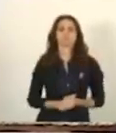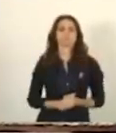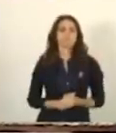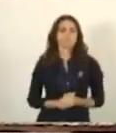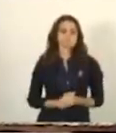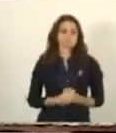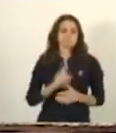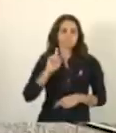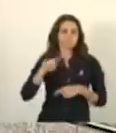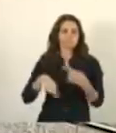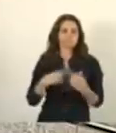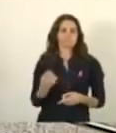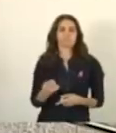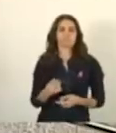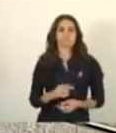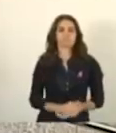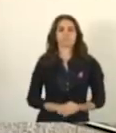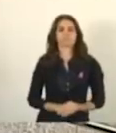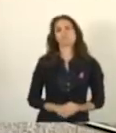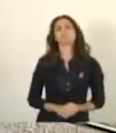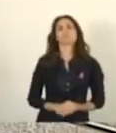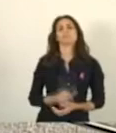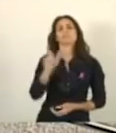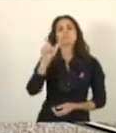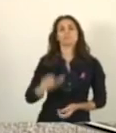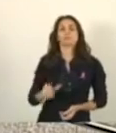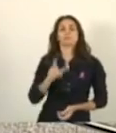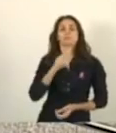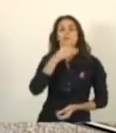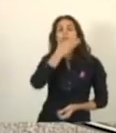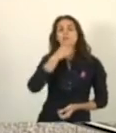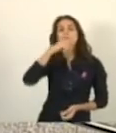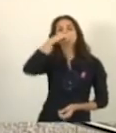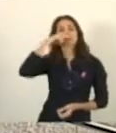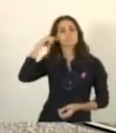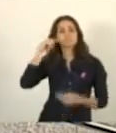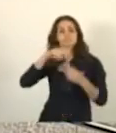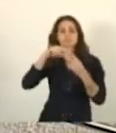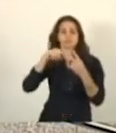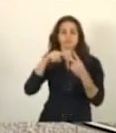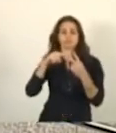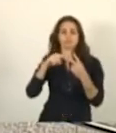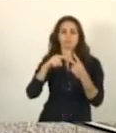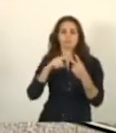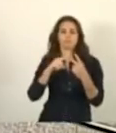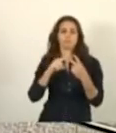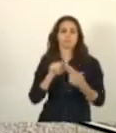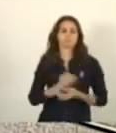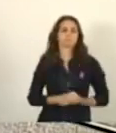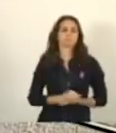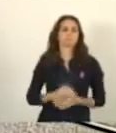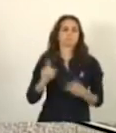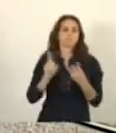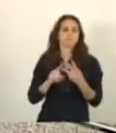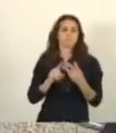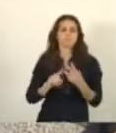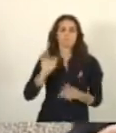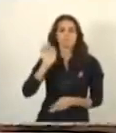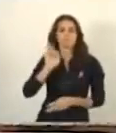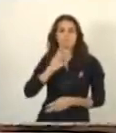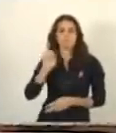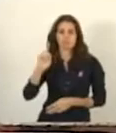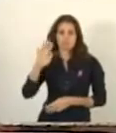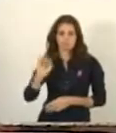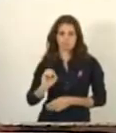presidente, depois eu ouço o nosso capitão Assunção, só me assistindo, né? E deputado Ferraço